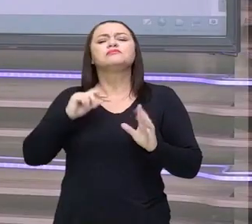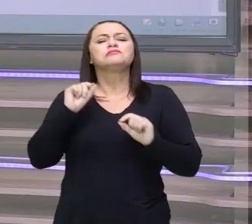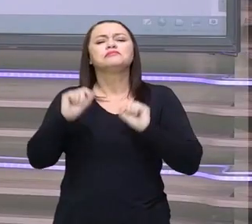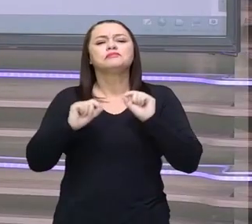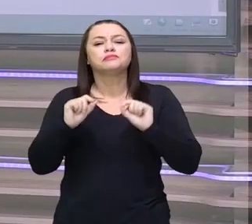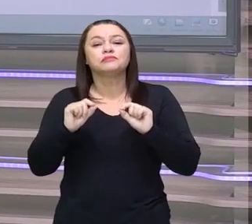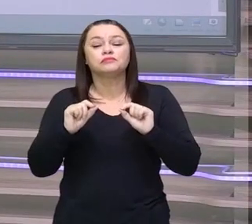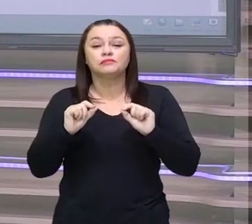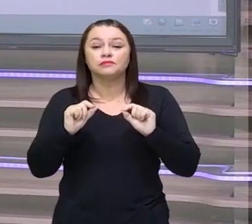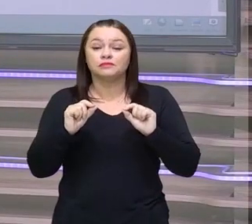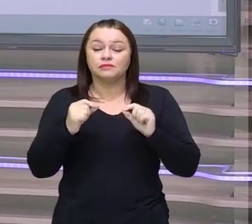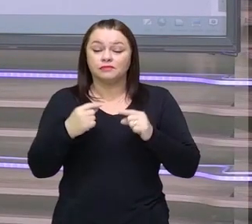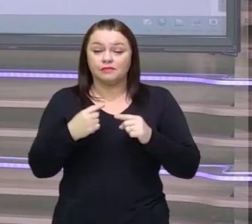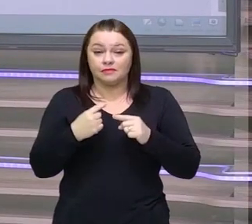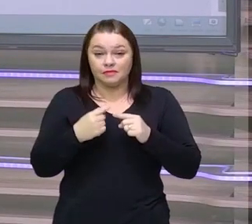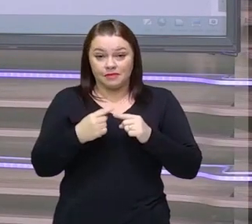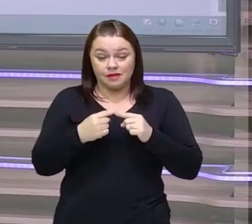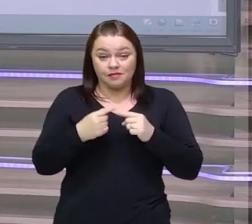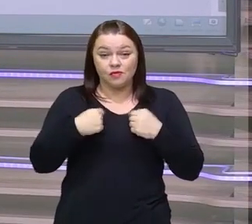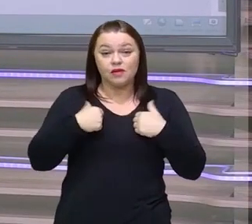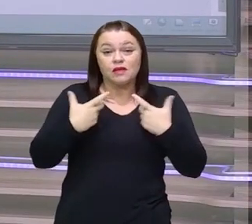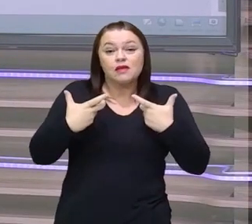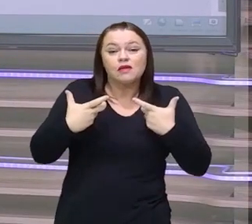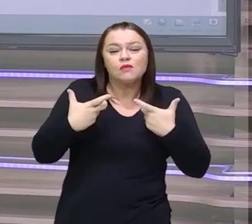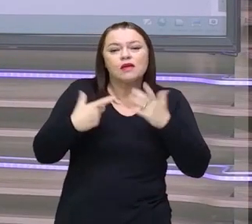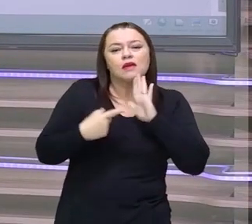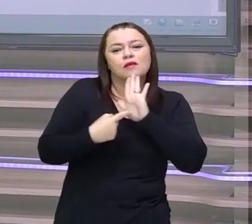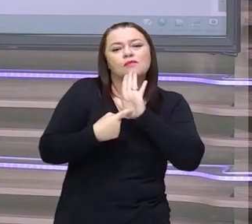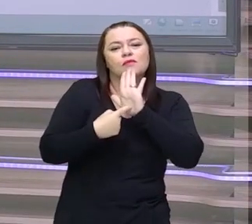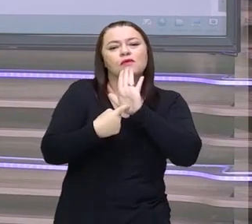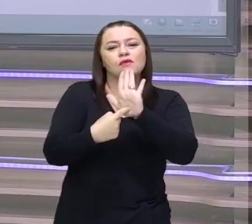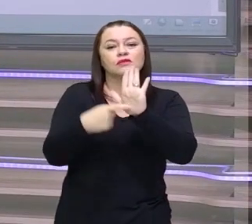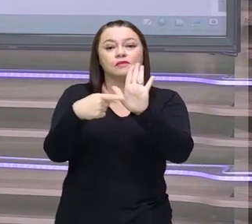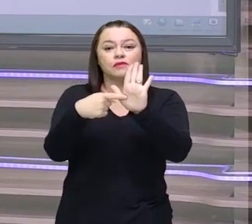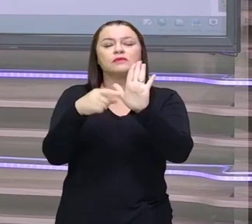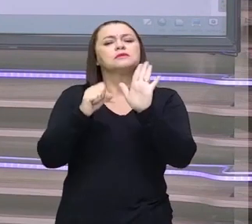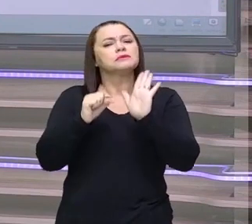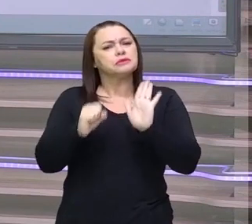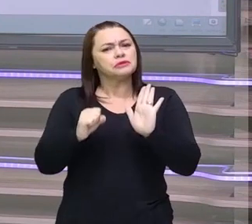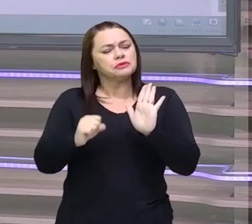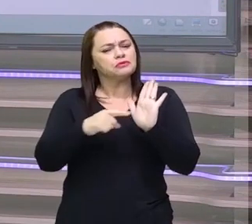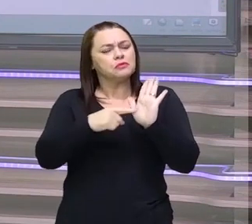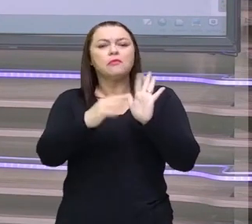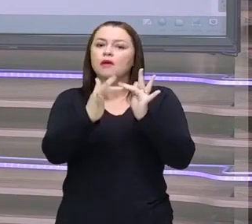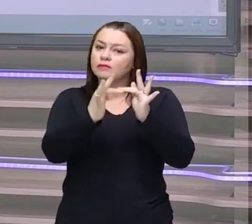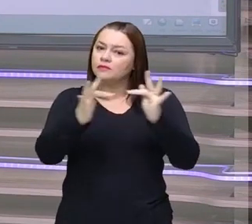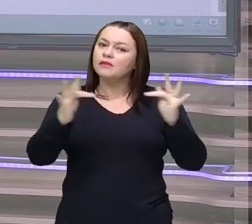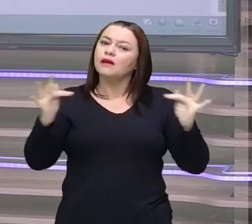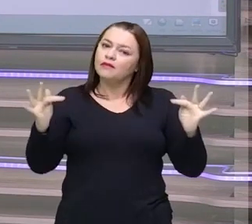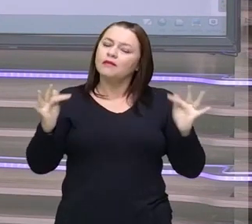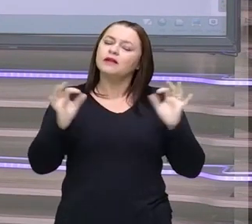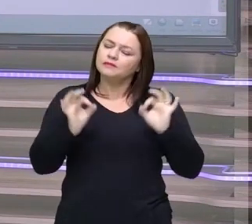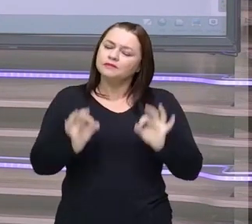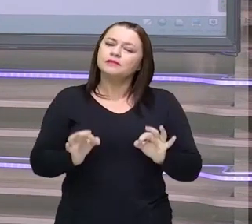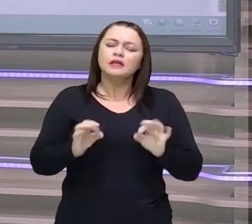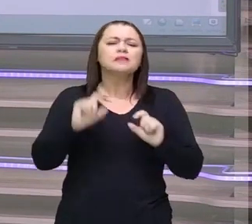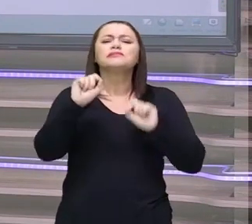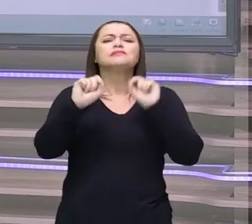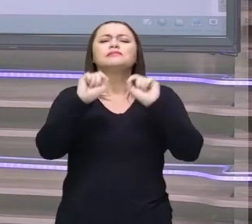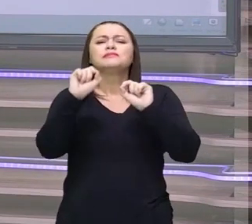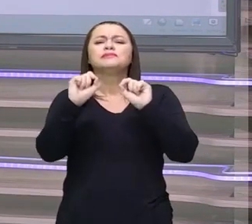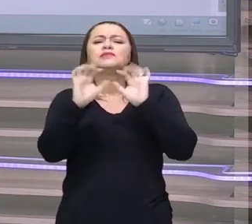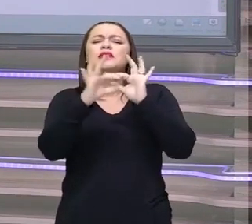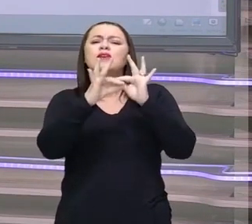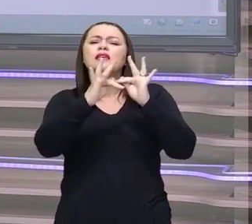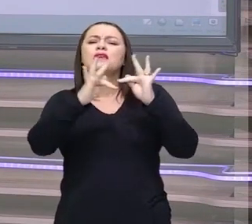É porque eu quero mostrar para vocês, crianças, que isso pode ser uma frase. Exato, frase. O que é uma